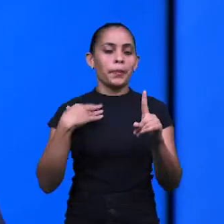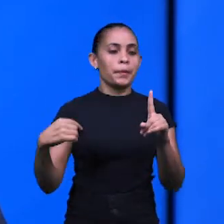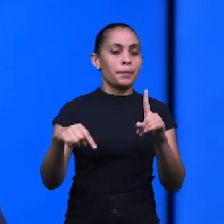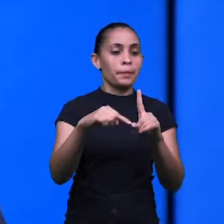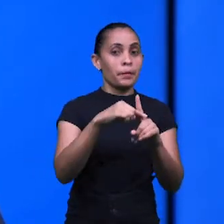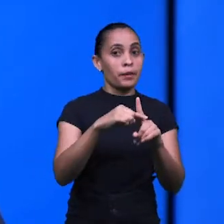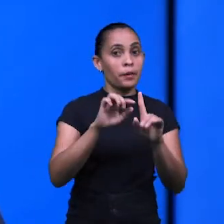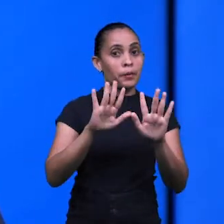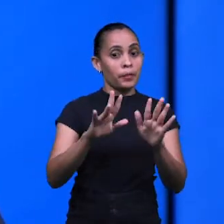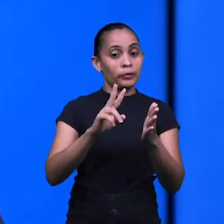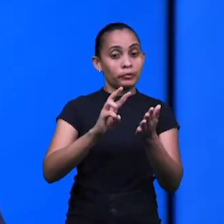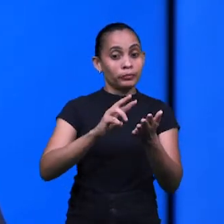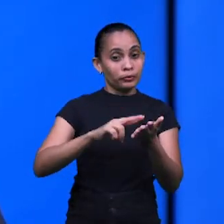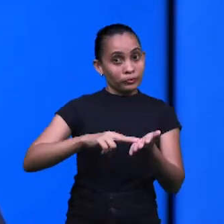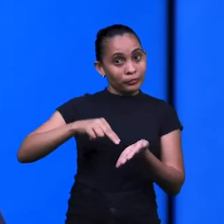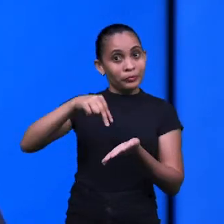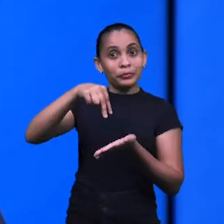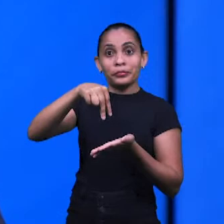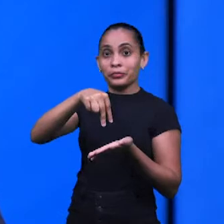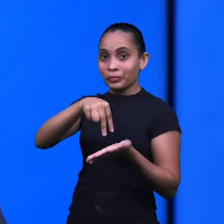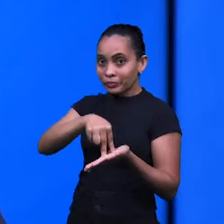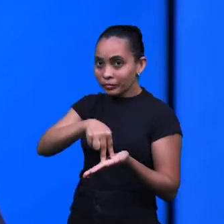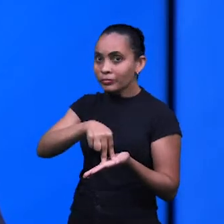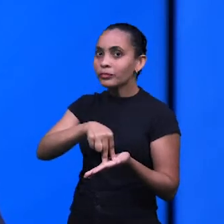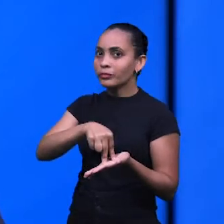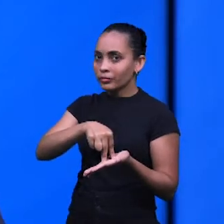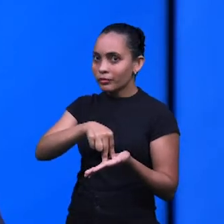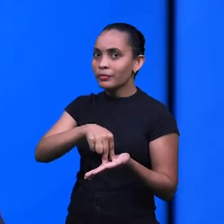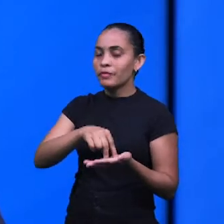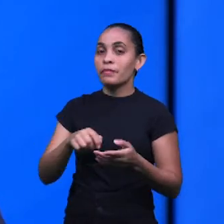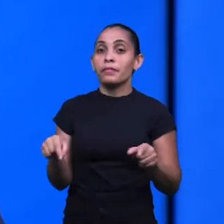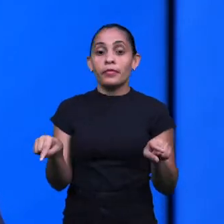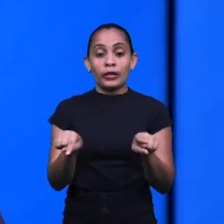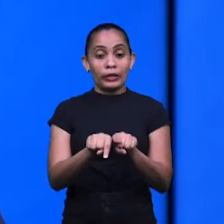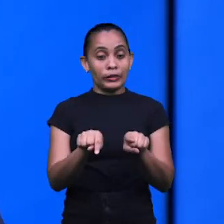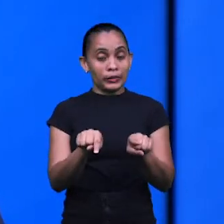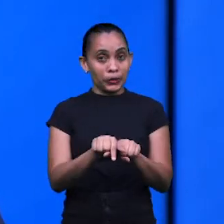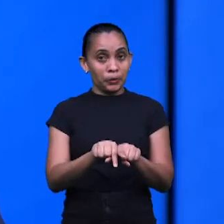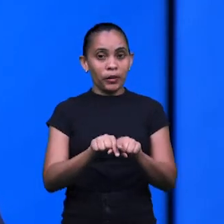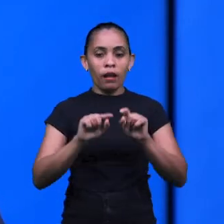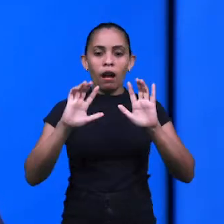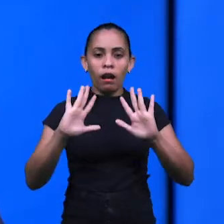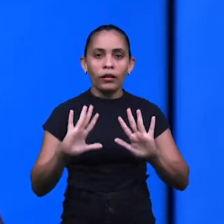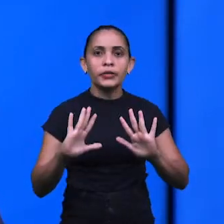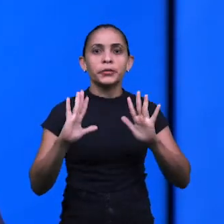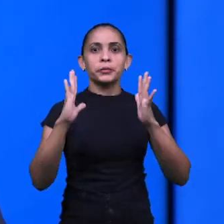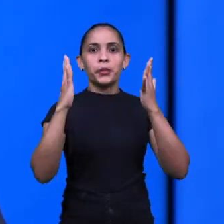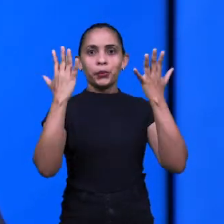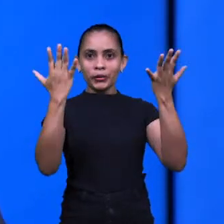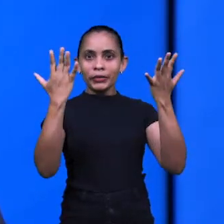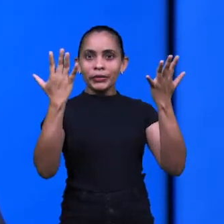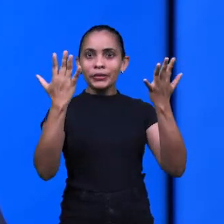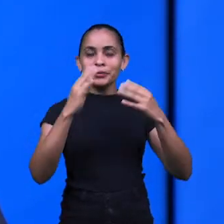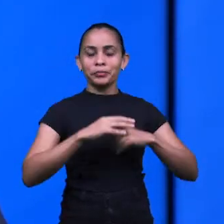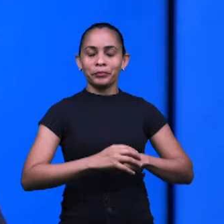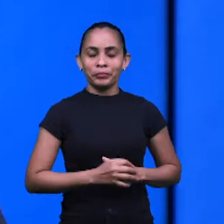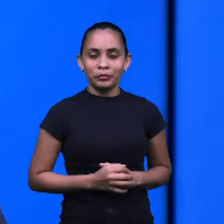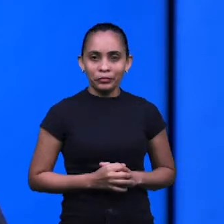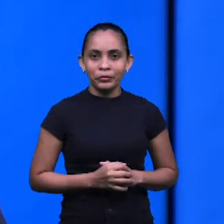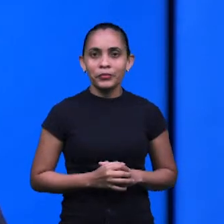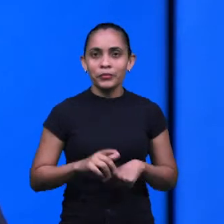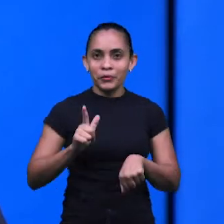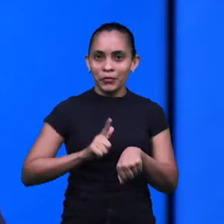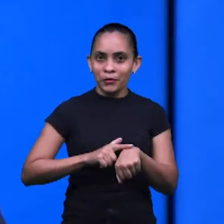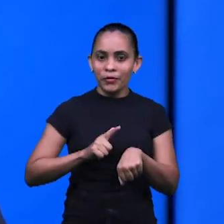Jesus. E os 7 dias das bodas, muito bem colocado, né, pela irmã, que representa ali o momento em que